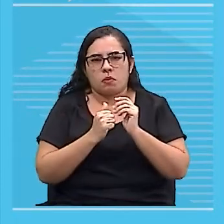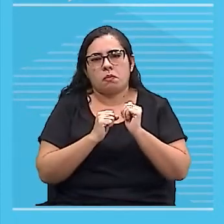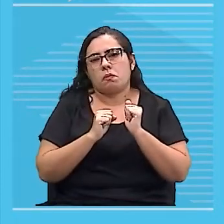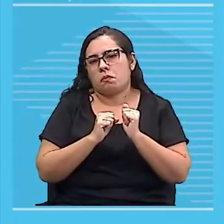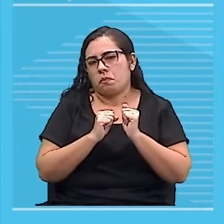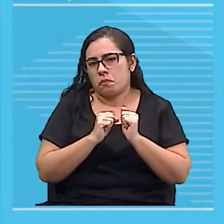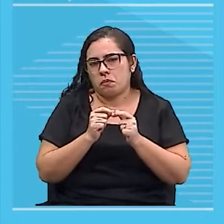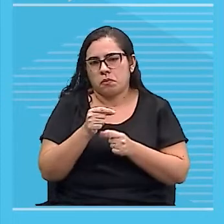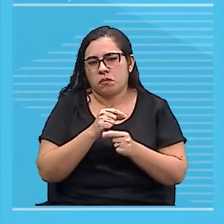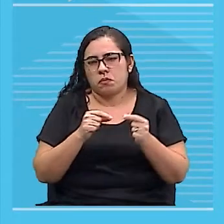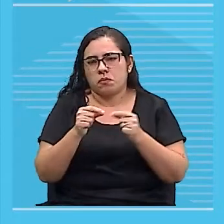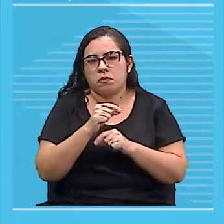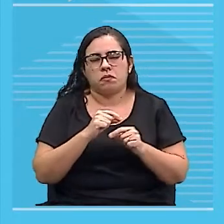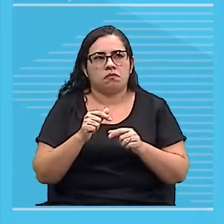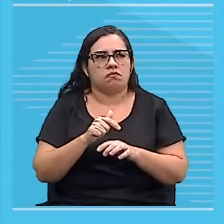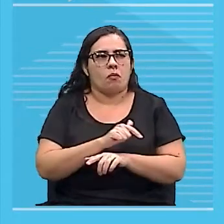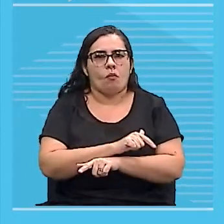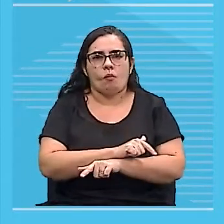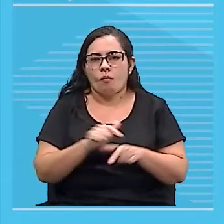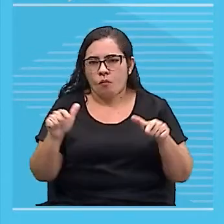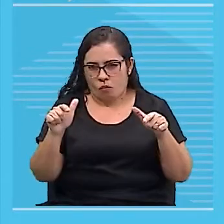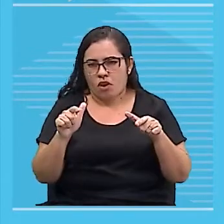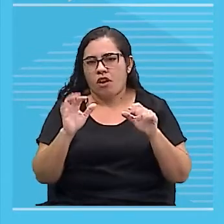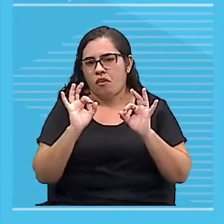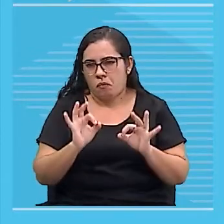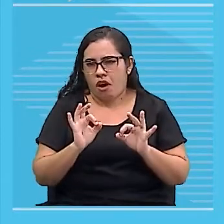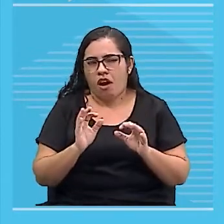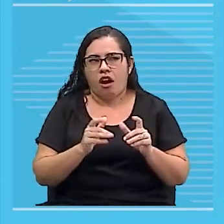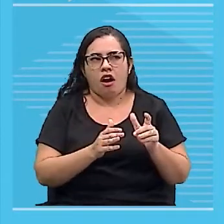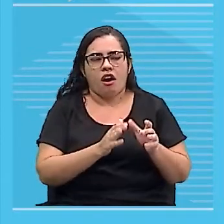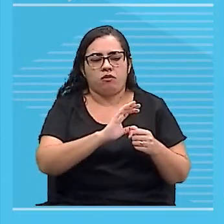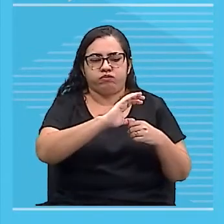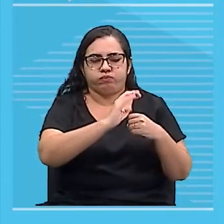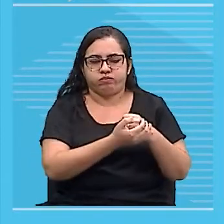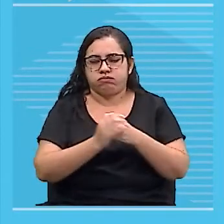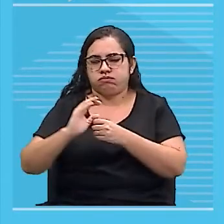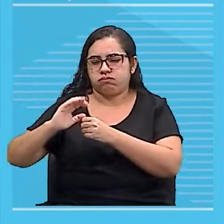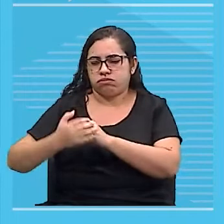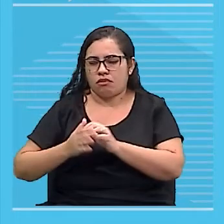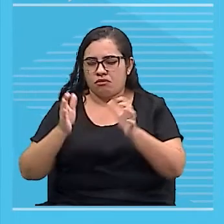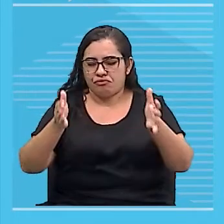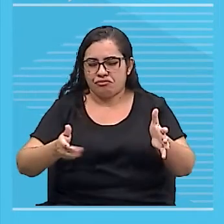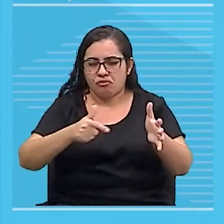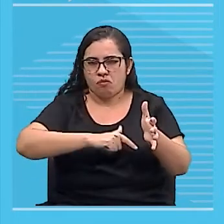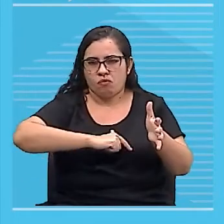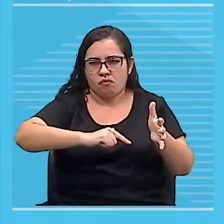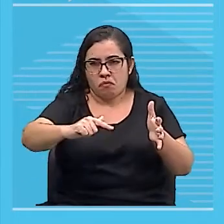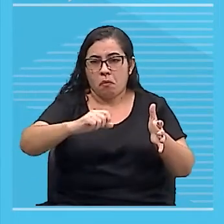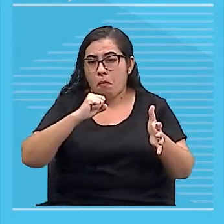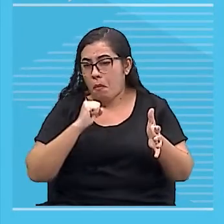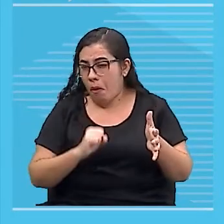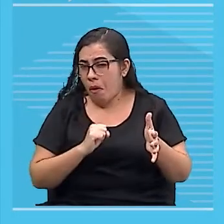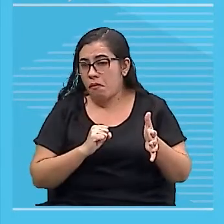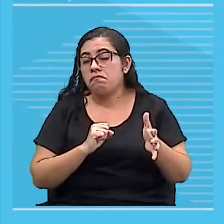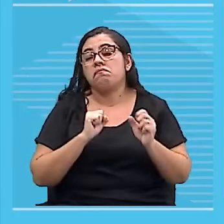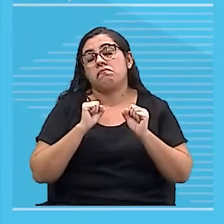partículas e deixar ali o vazio entre esses dois capacitores? Posso também. O